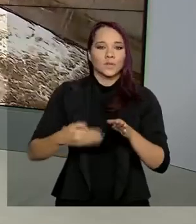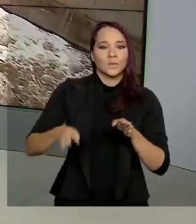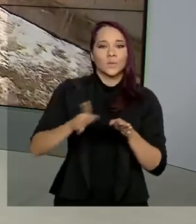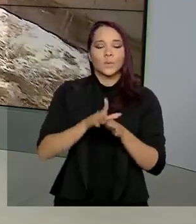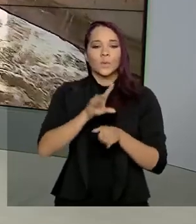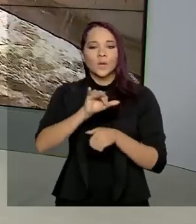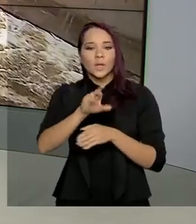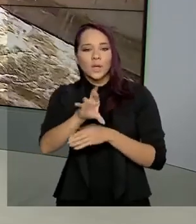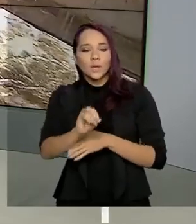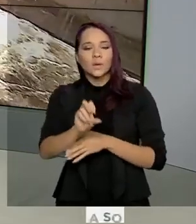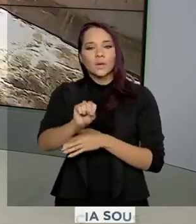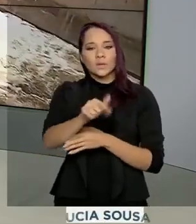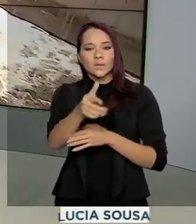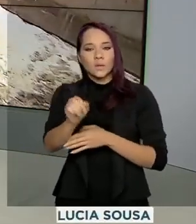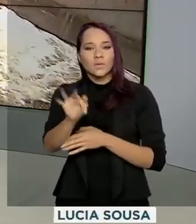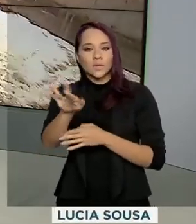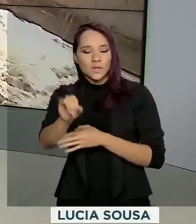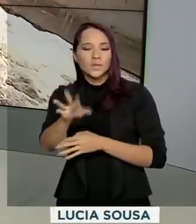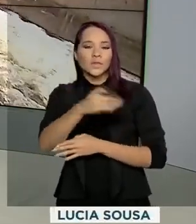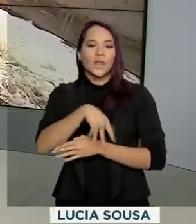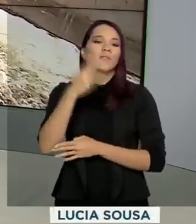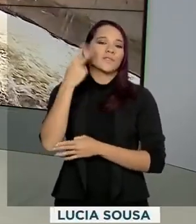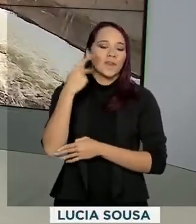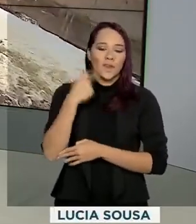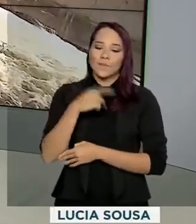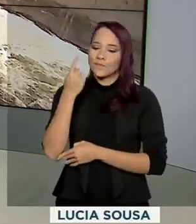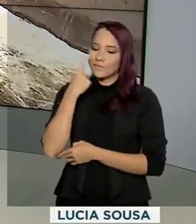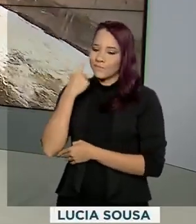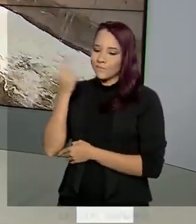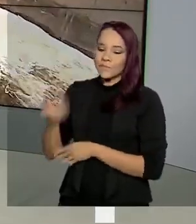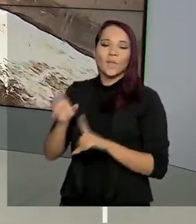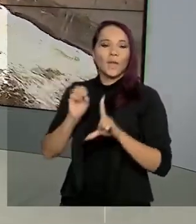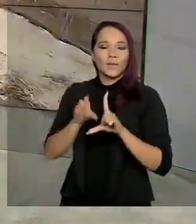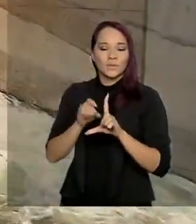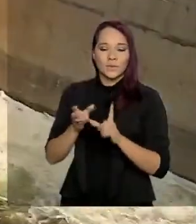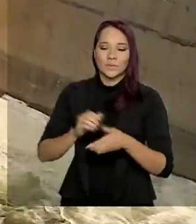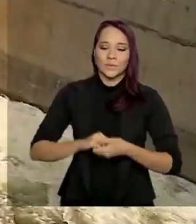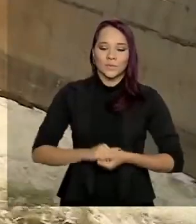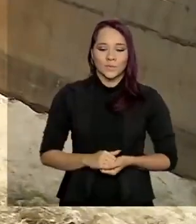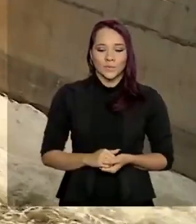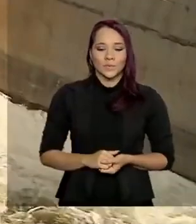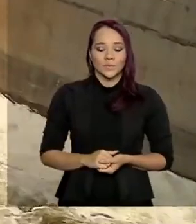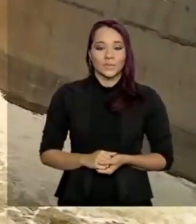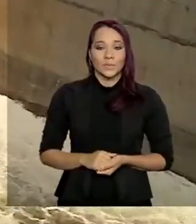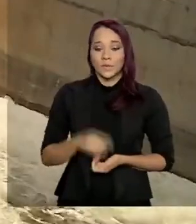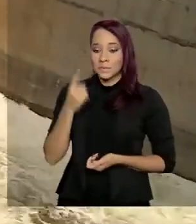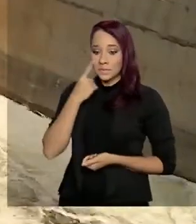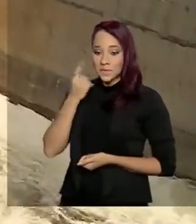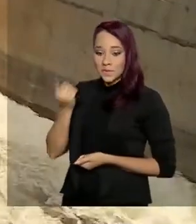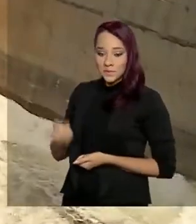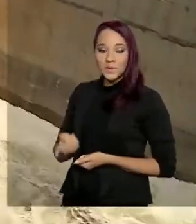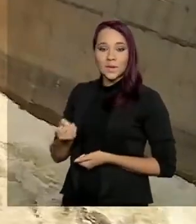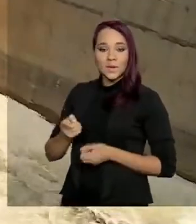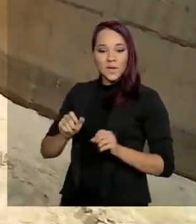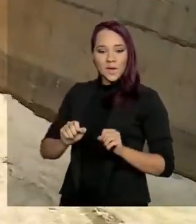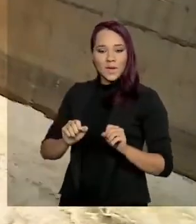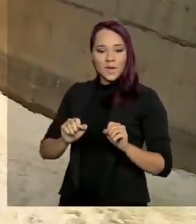do Rio São Francisco ao Ceará. Vamos acompanhar então aqui ao vivo. Você vê aí